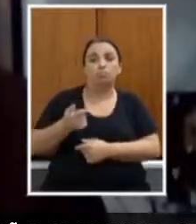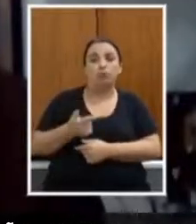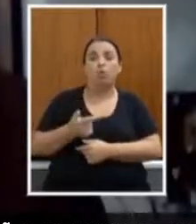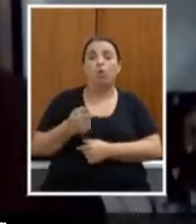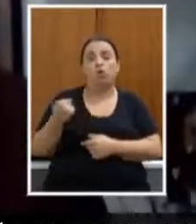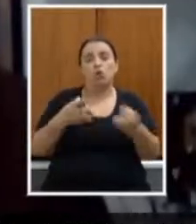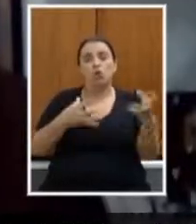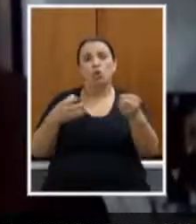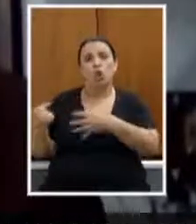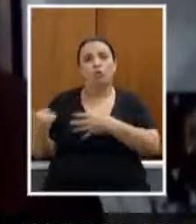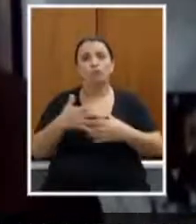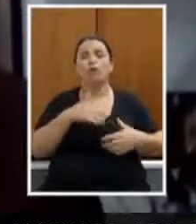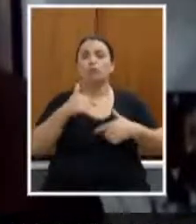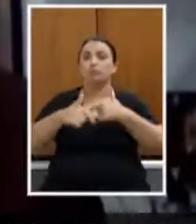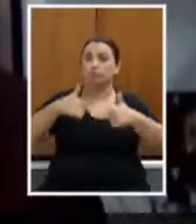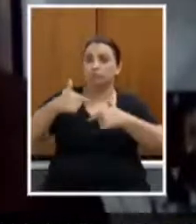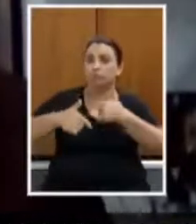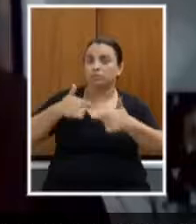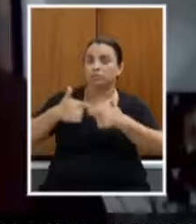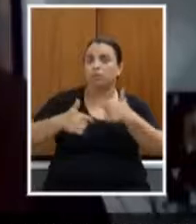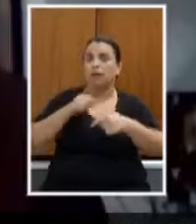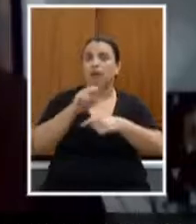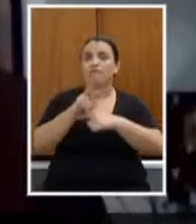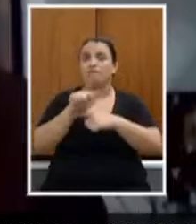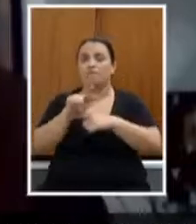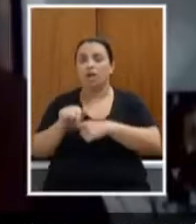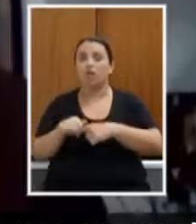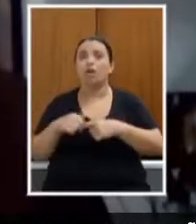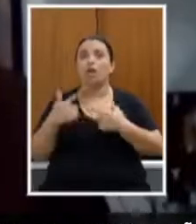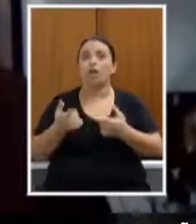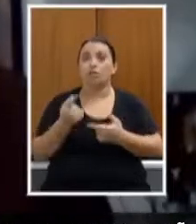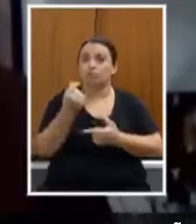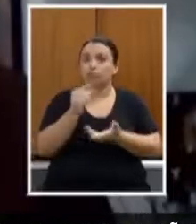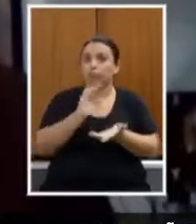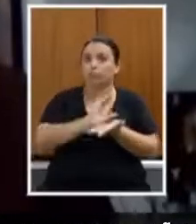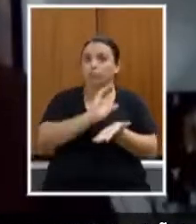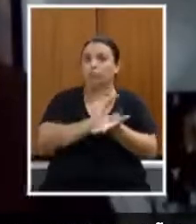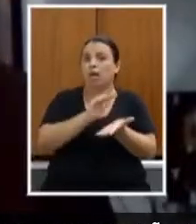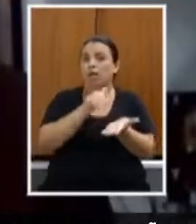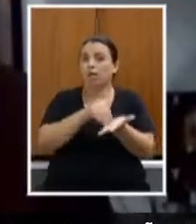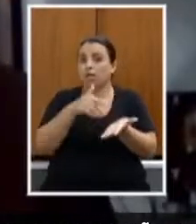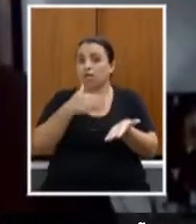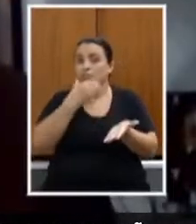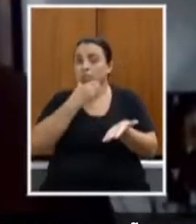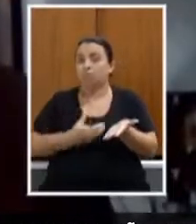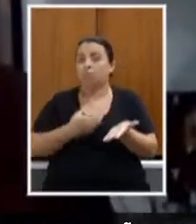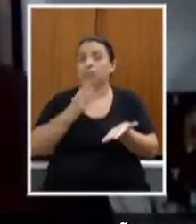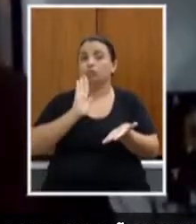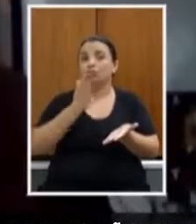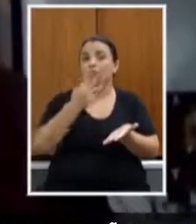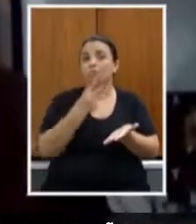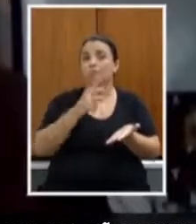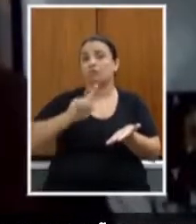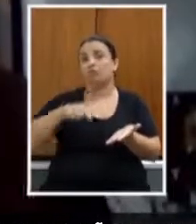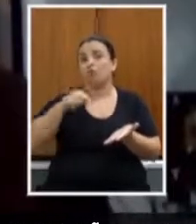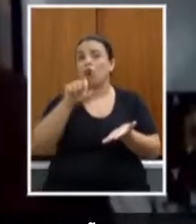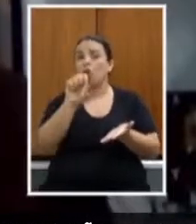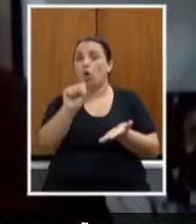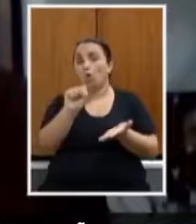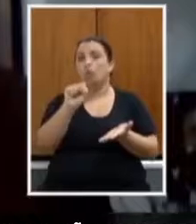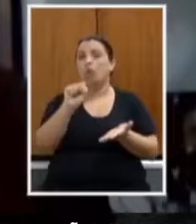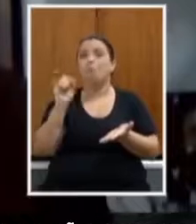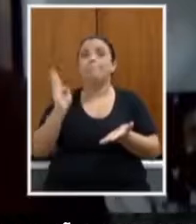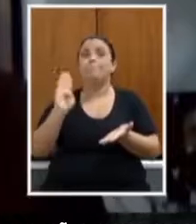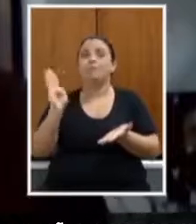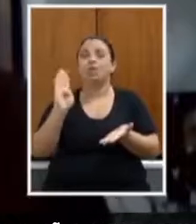investimentos até agora no mês de novembro, dezembro, de 3,8 bilhões de reais. Agora